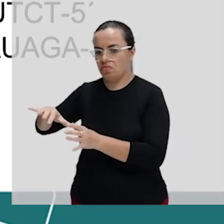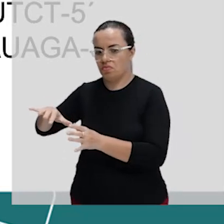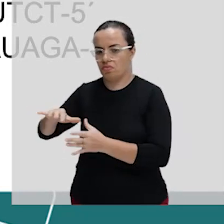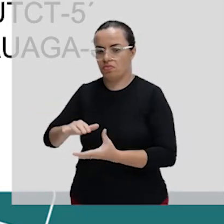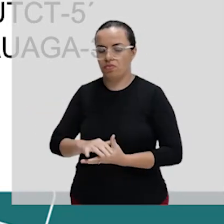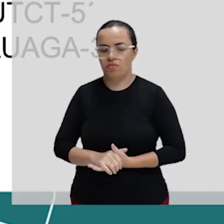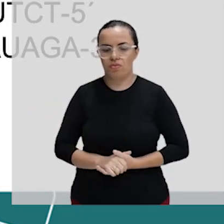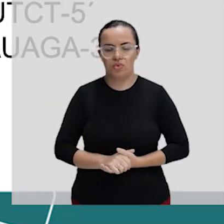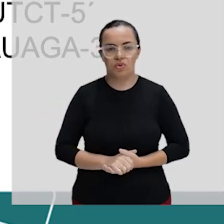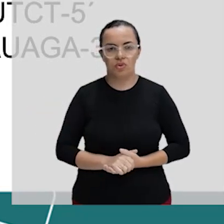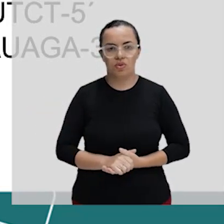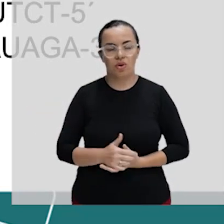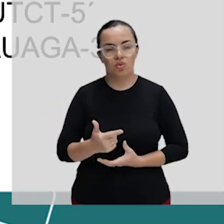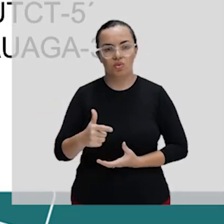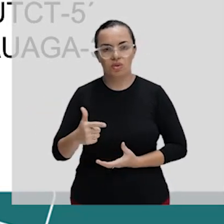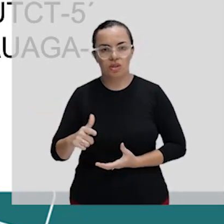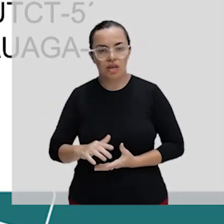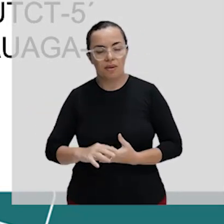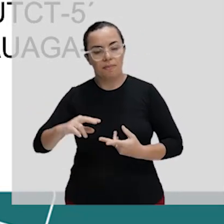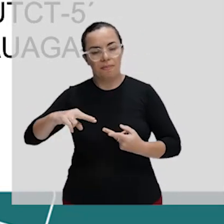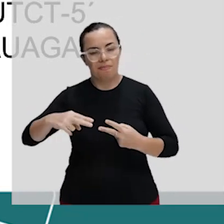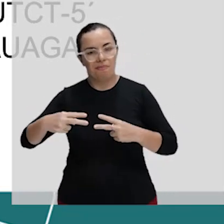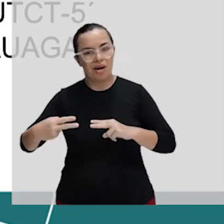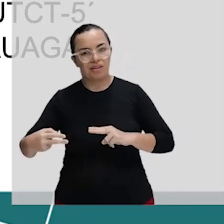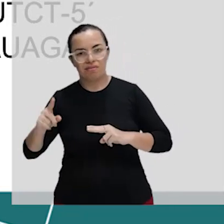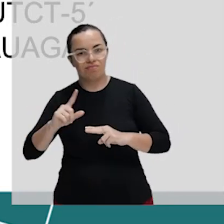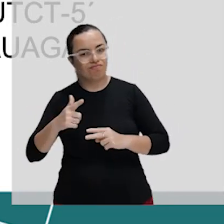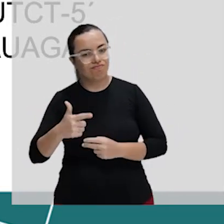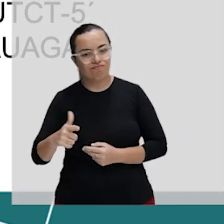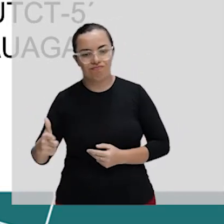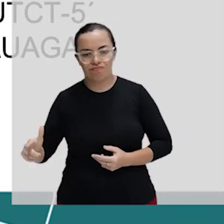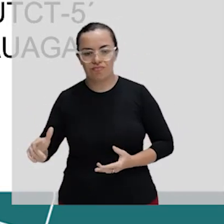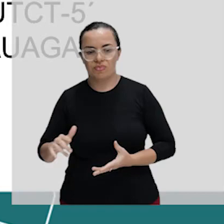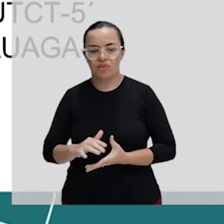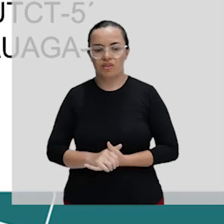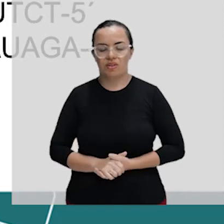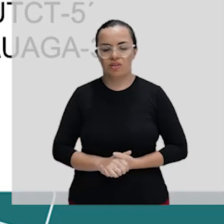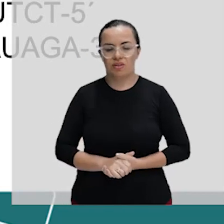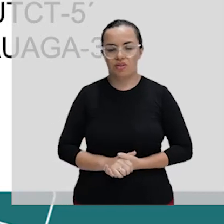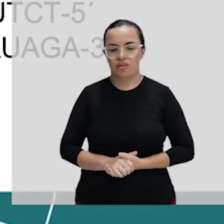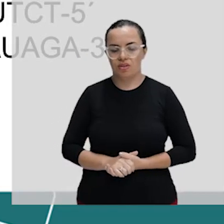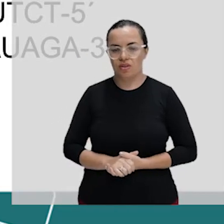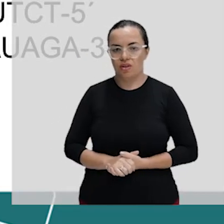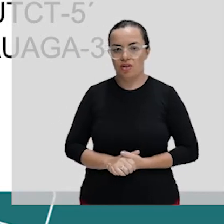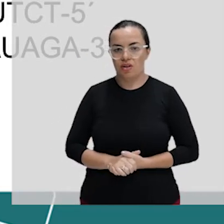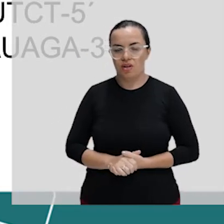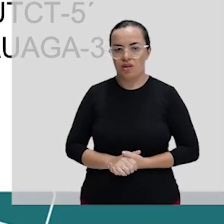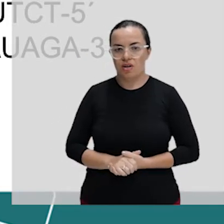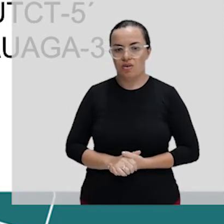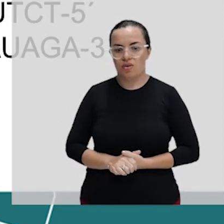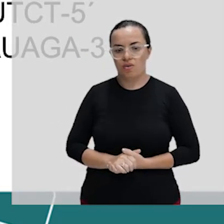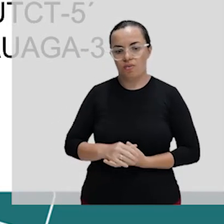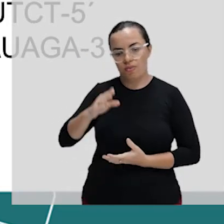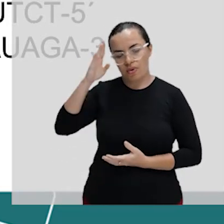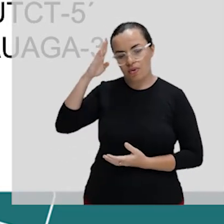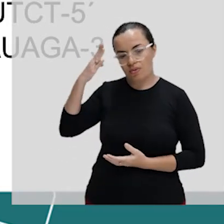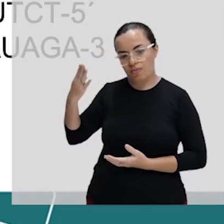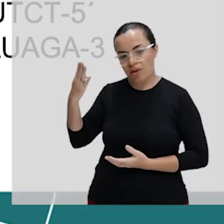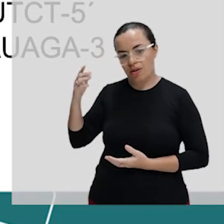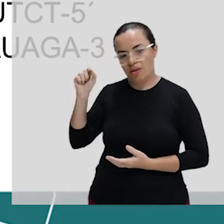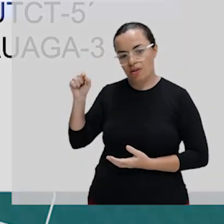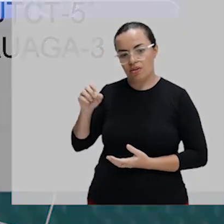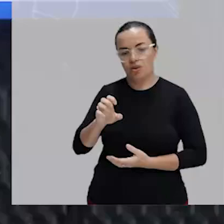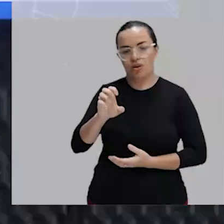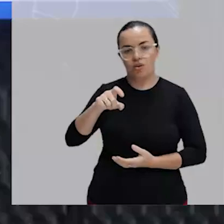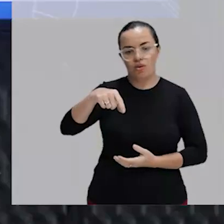traz informação nenhuma. Se eles não são considerados, eu só vou levar em consideração os exons. Então, eu vou eliminar